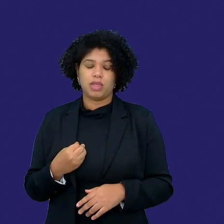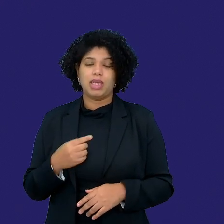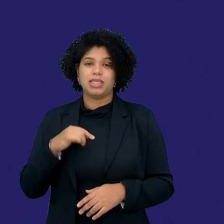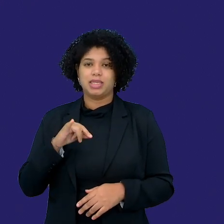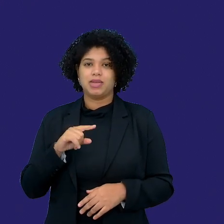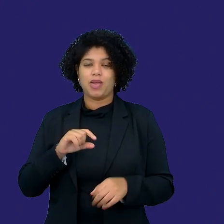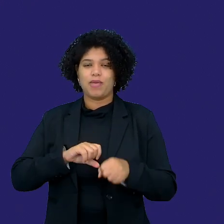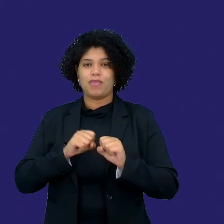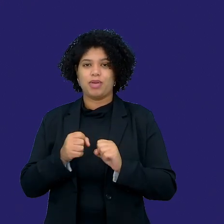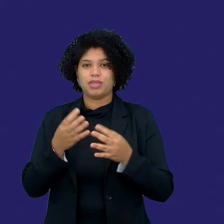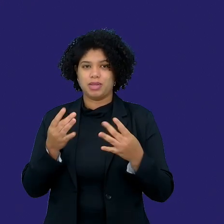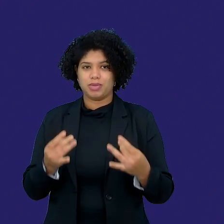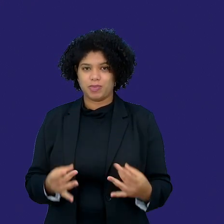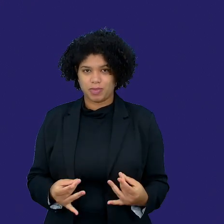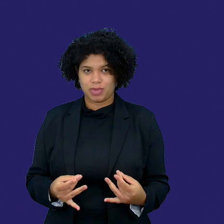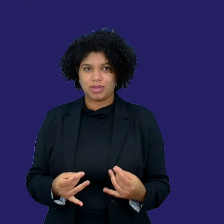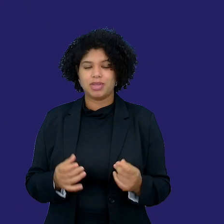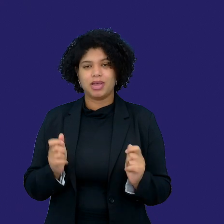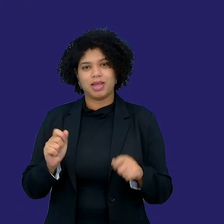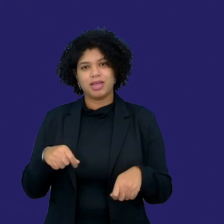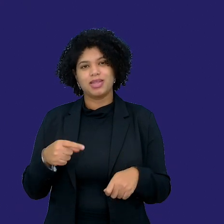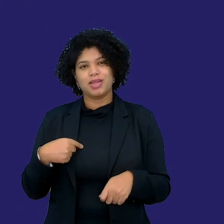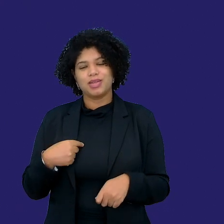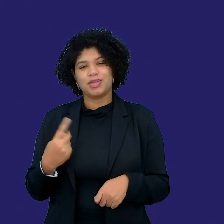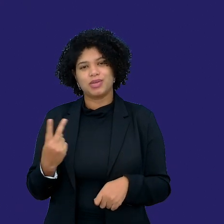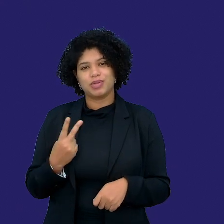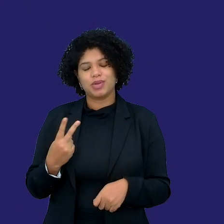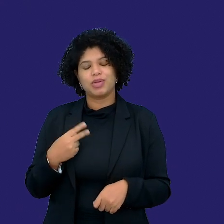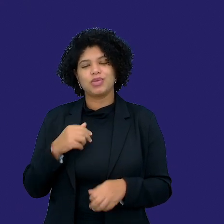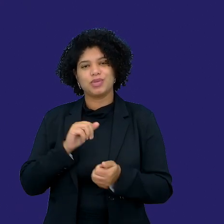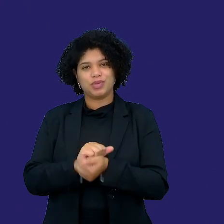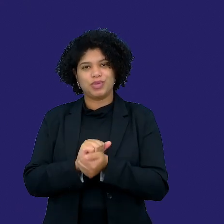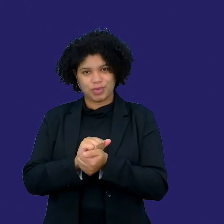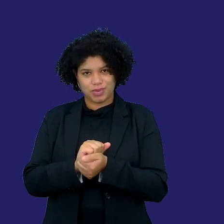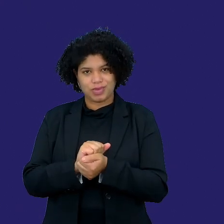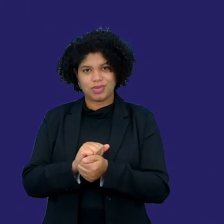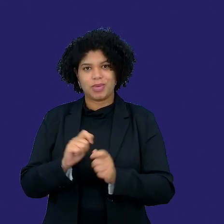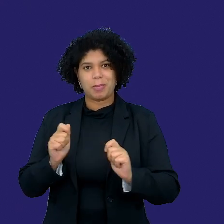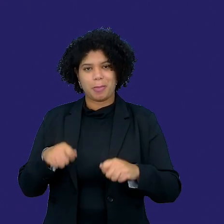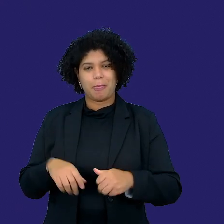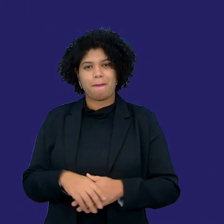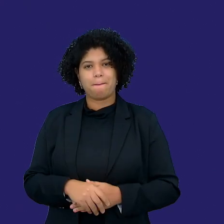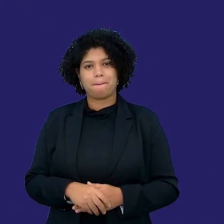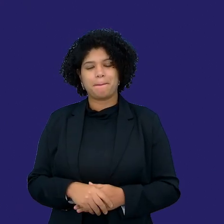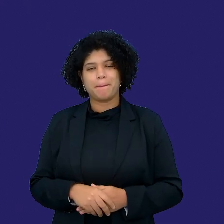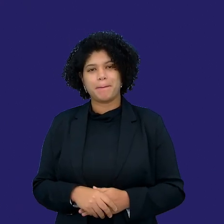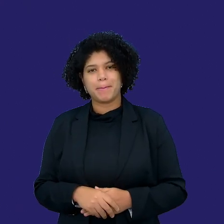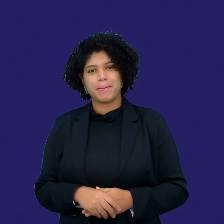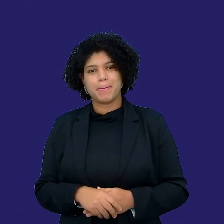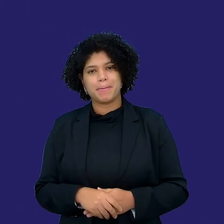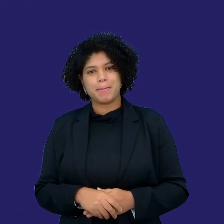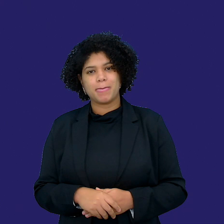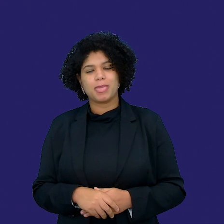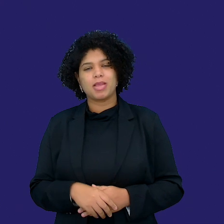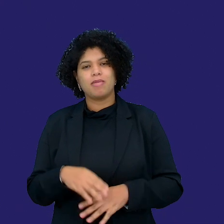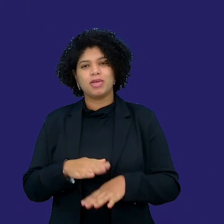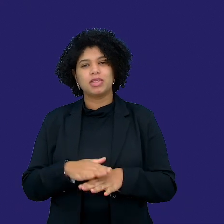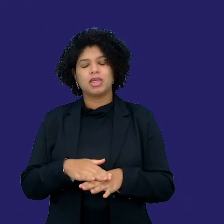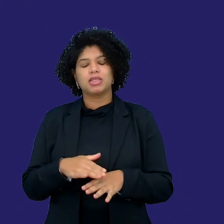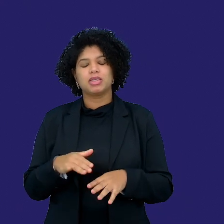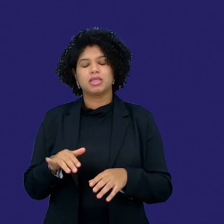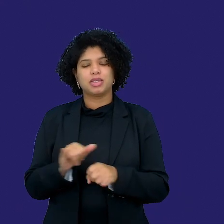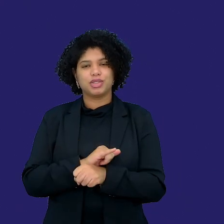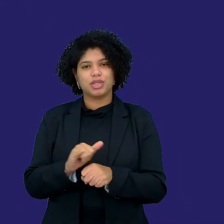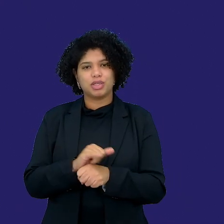formação específica, eu e a Eve estaremos aqui trabalhando junto para passar, né, as estratégias,